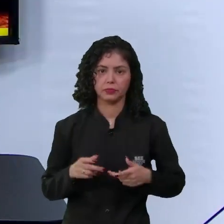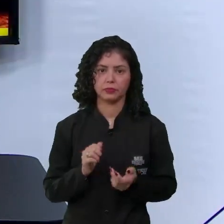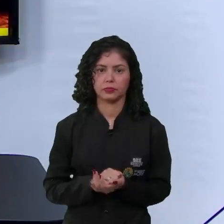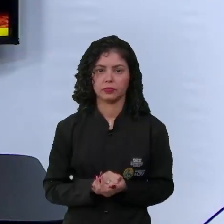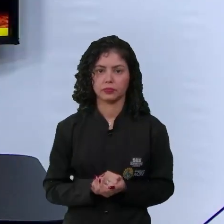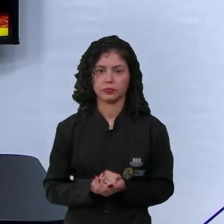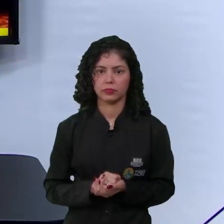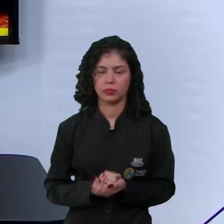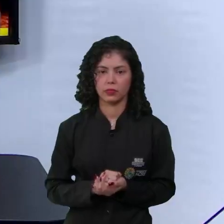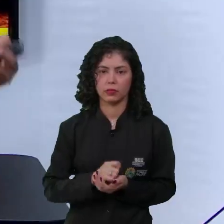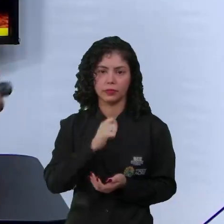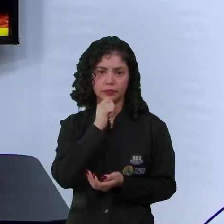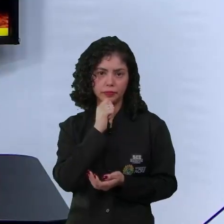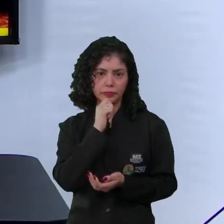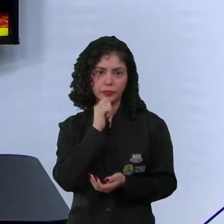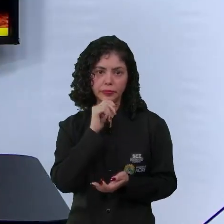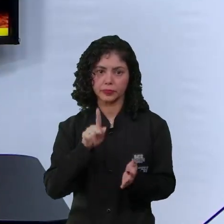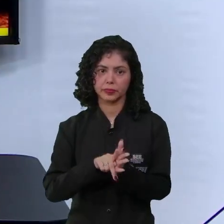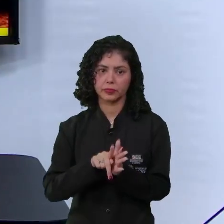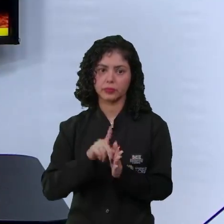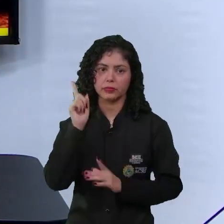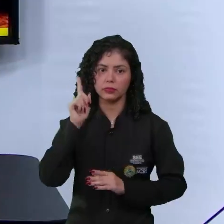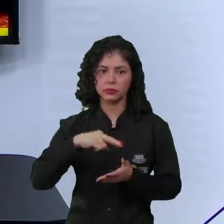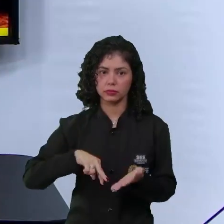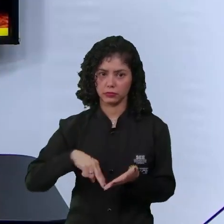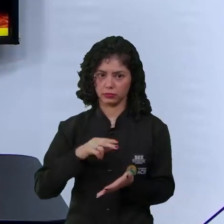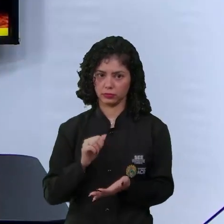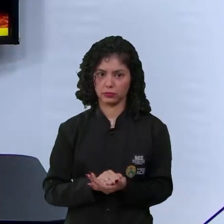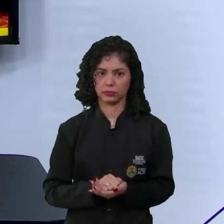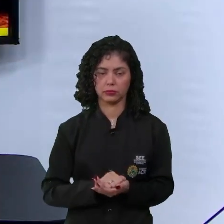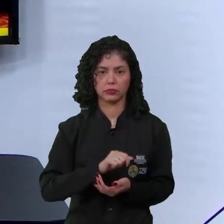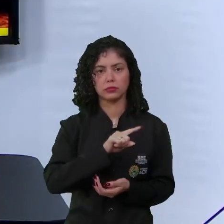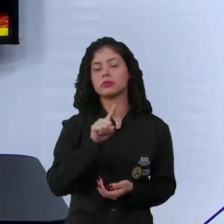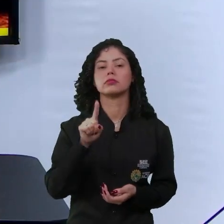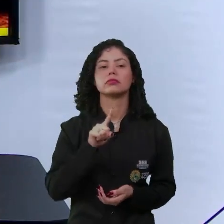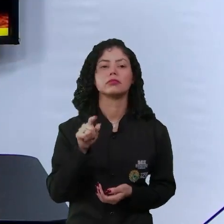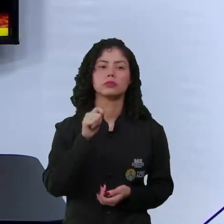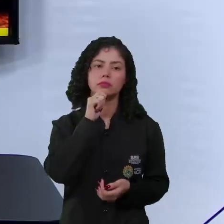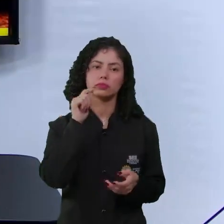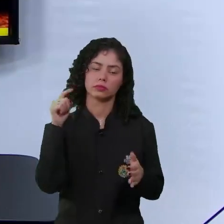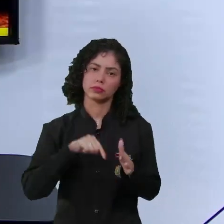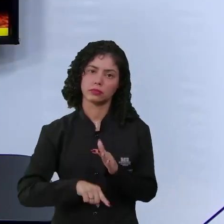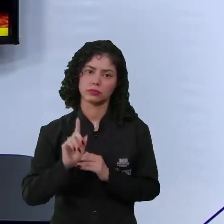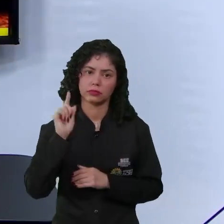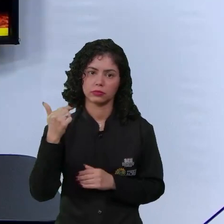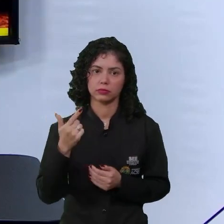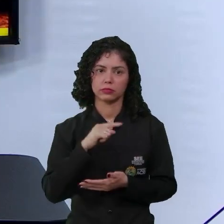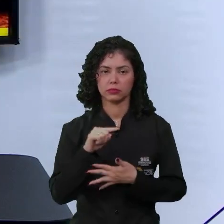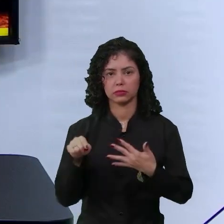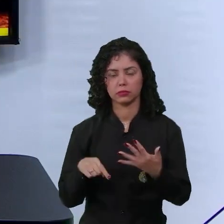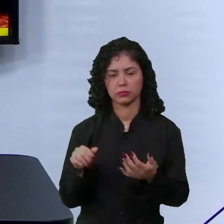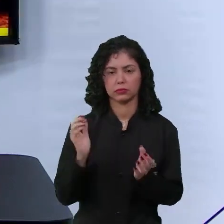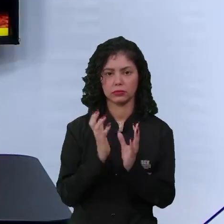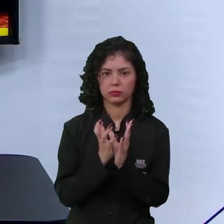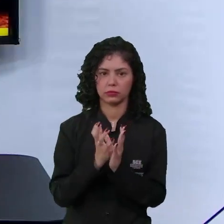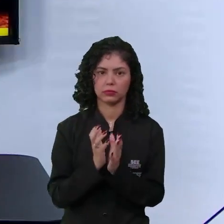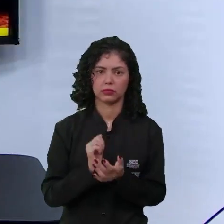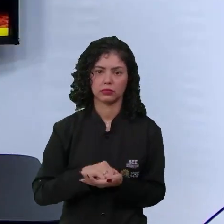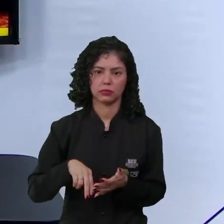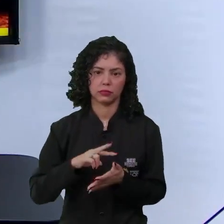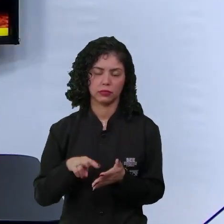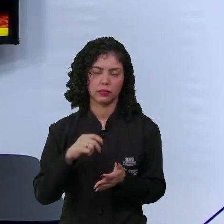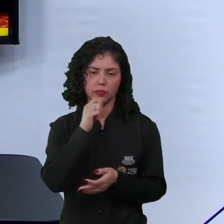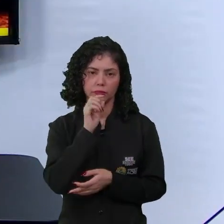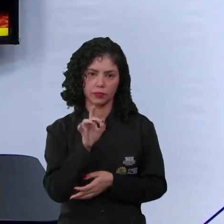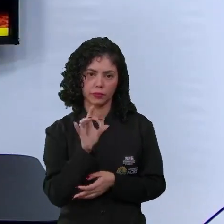expressar, esse imprimir por meio da dança, ele é válido e não é inferior a qualquer outro tipo clássico de dança. Não,